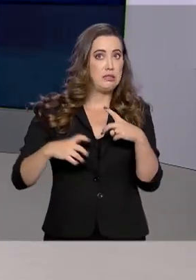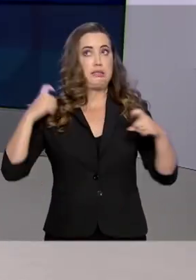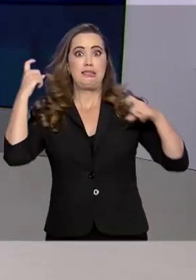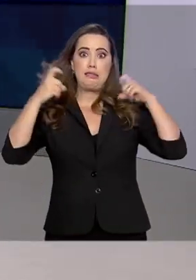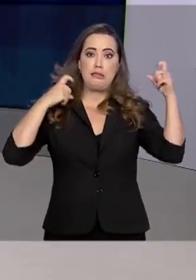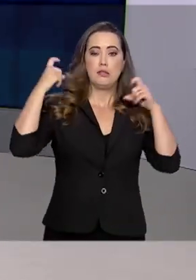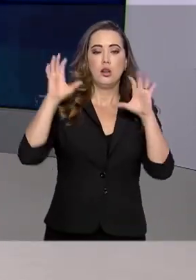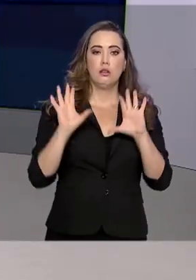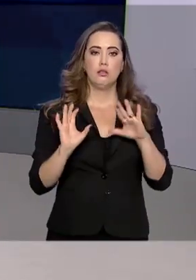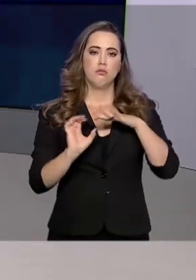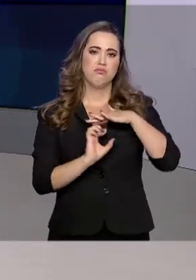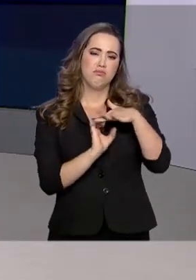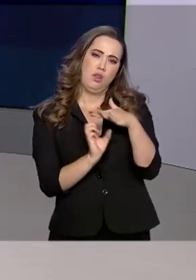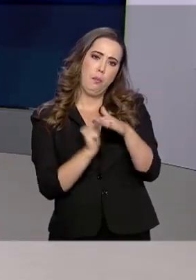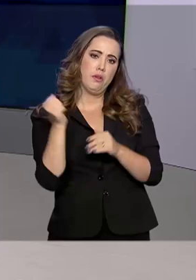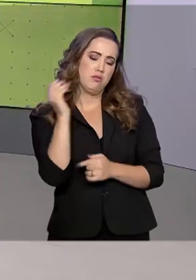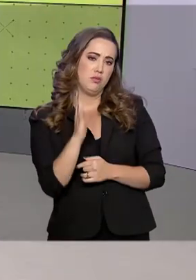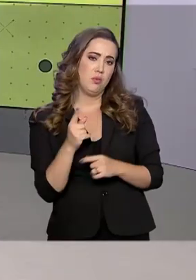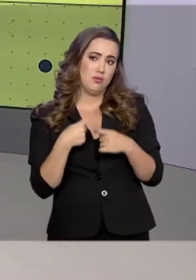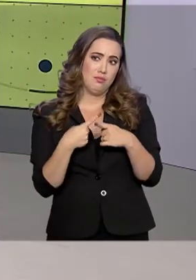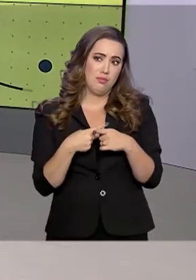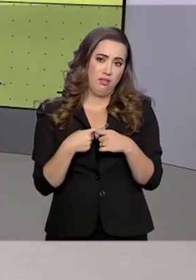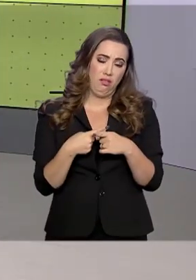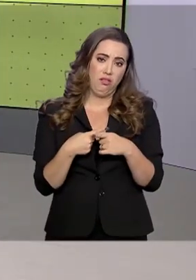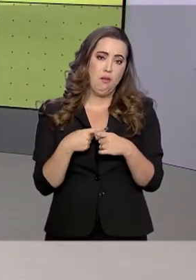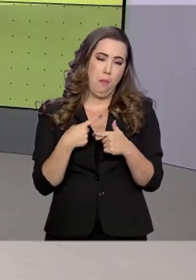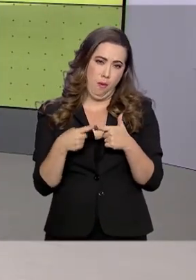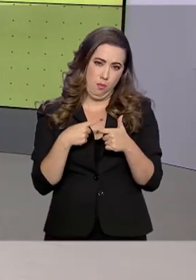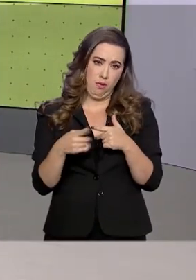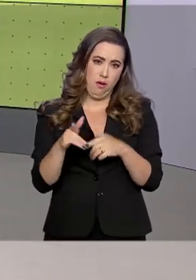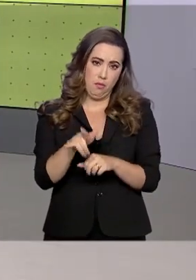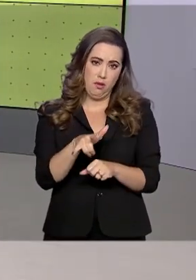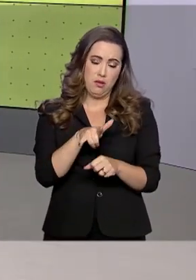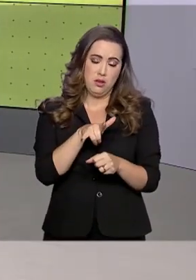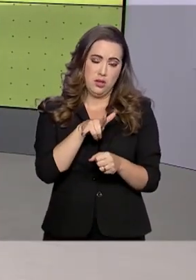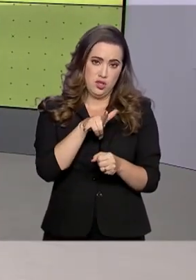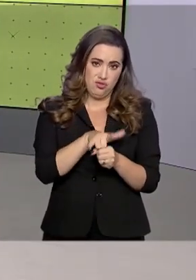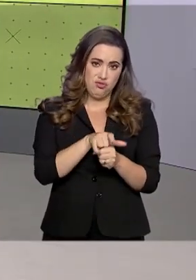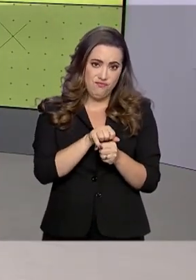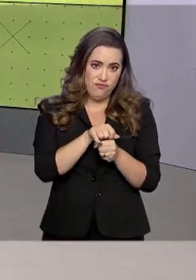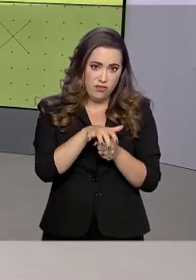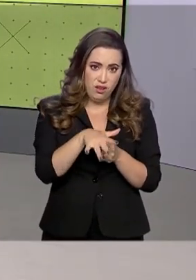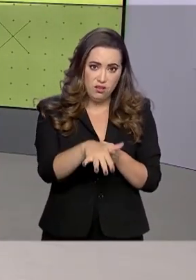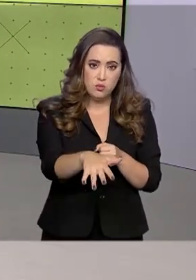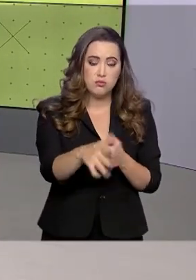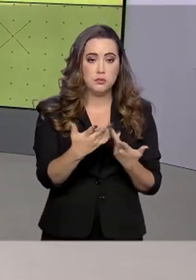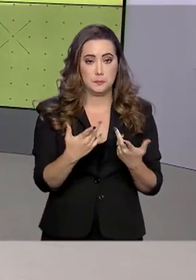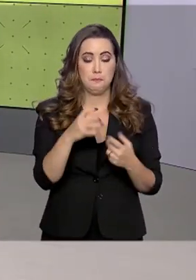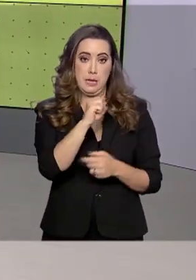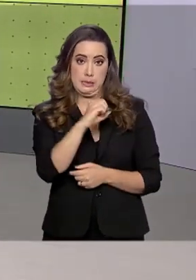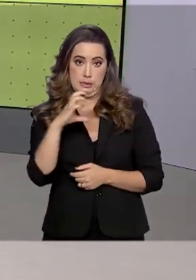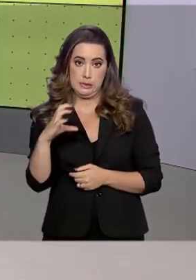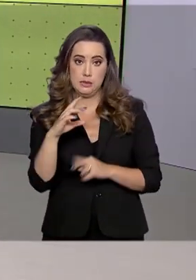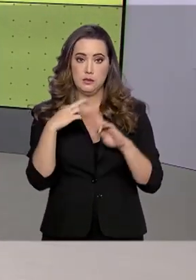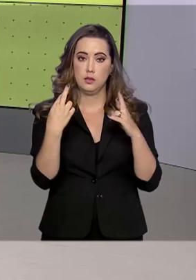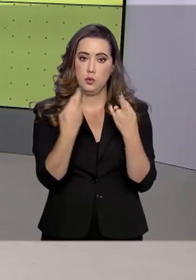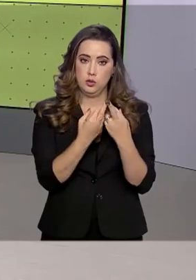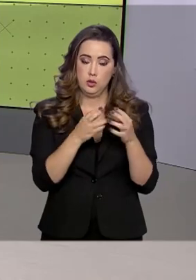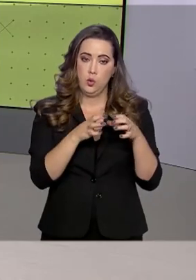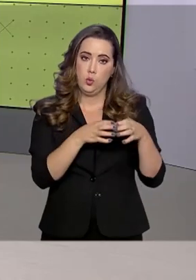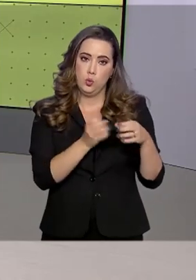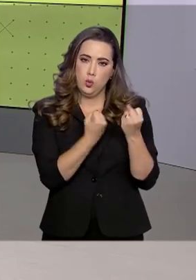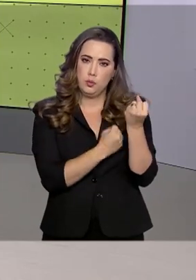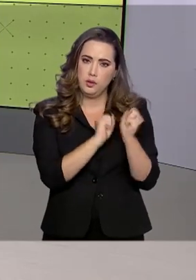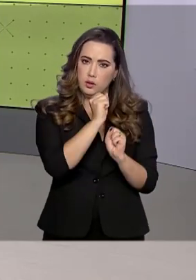pânico do setor produtivo brasileiro por causa do coronavírus foi em santa catarina onde mourão se reuniu com representantes da indústria